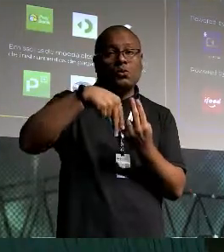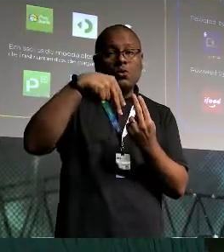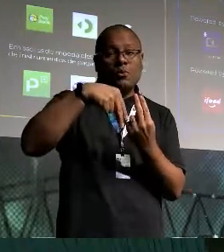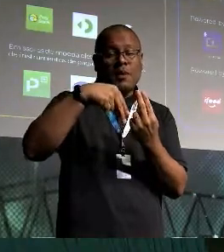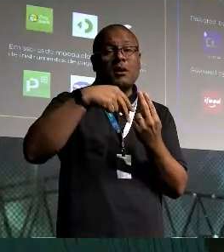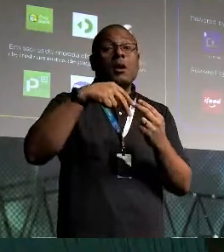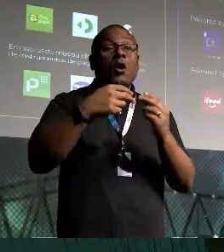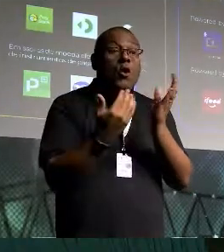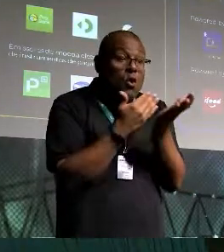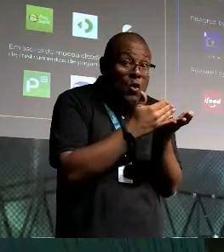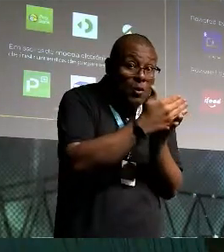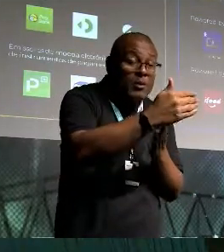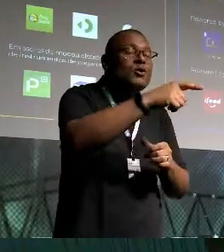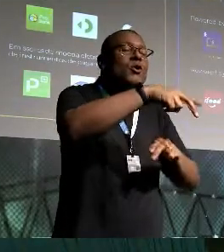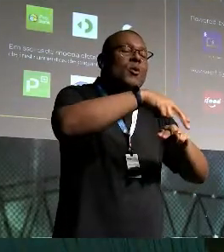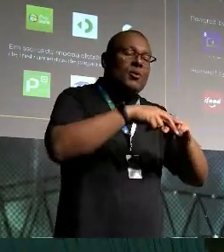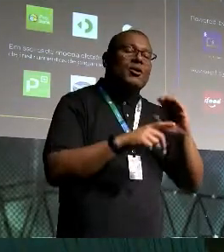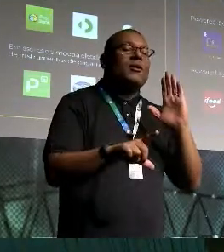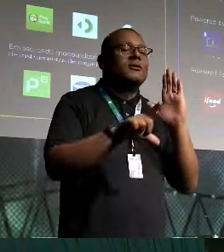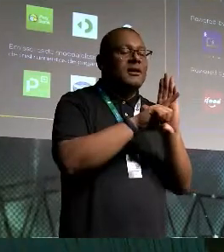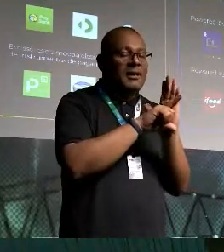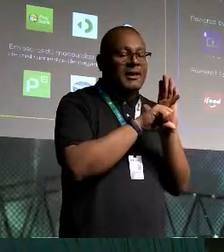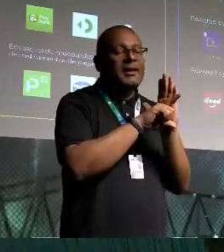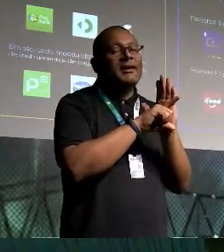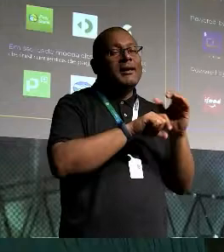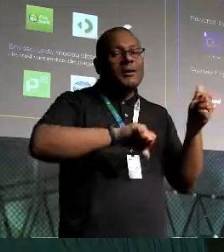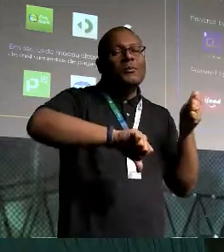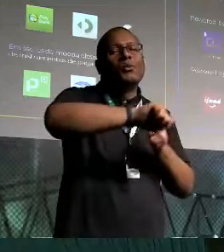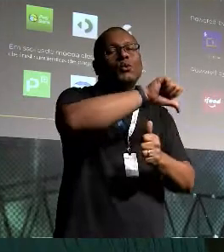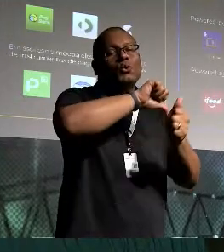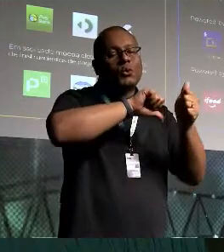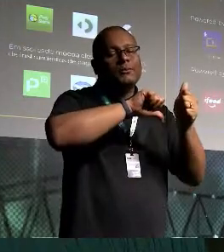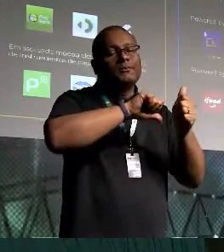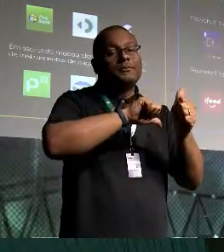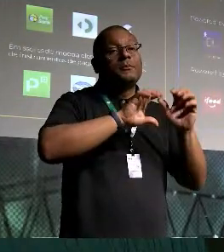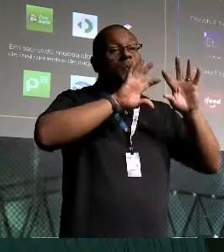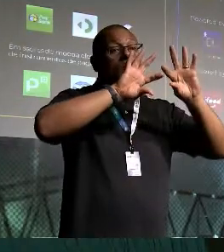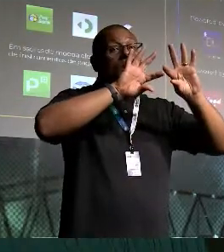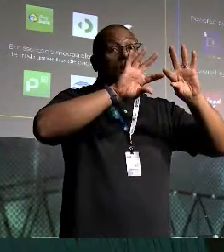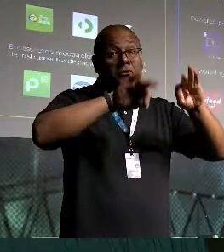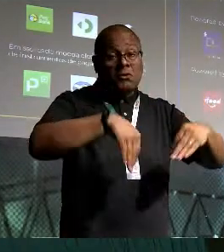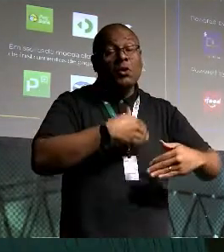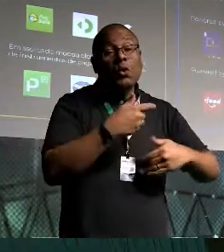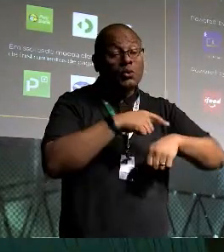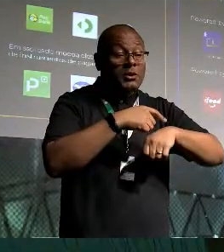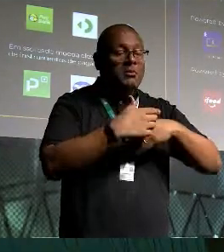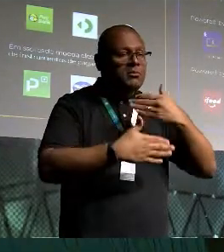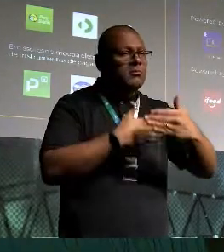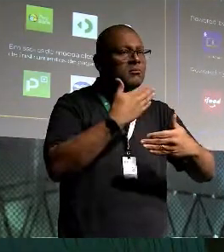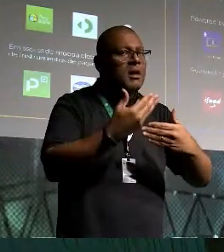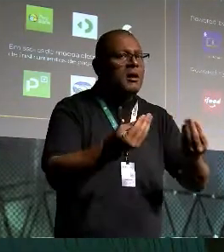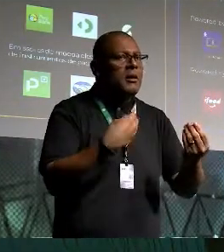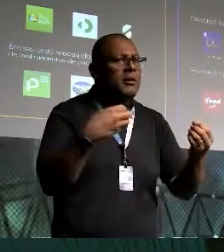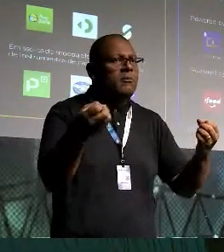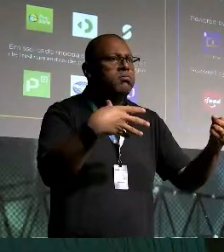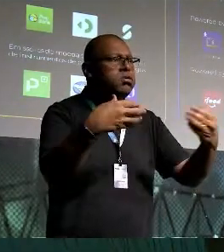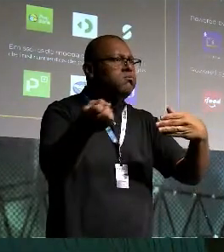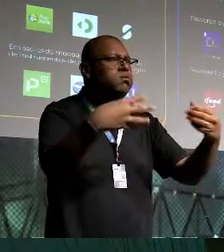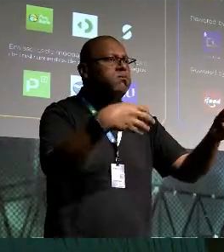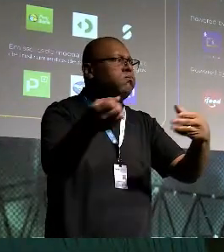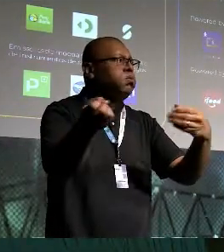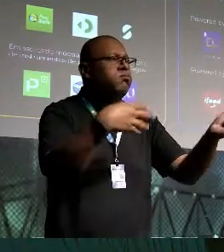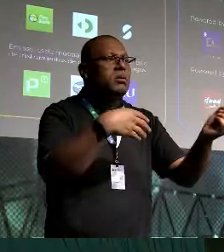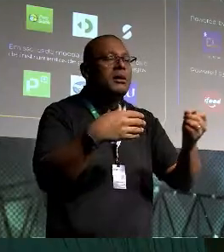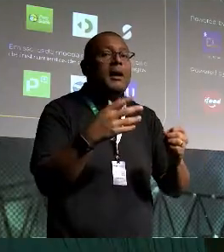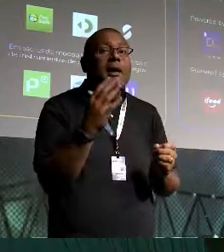dessa transformação aqui no nosso meio. E, no final do dia, você começava a ter uma multiplicação de